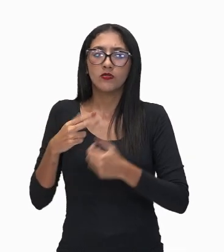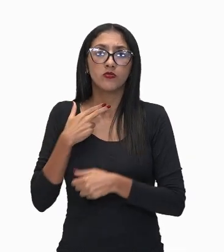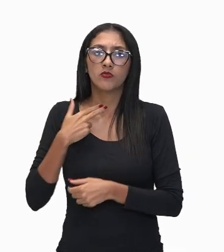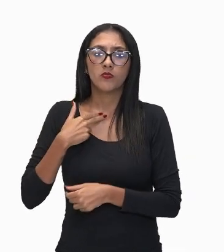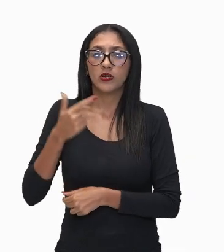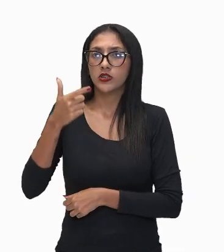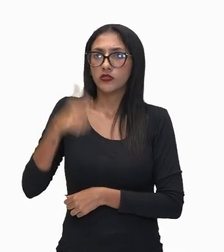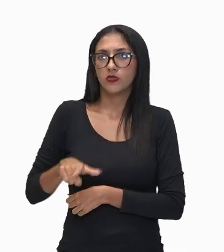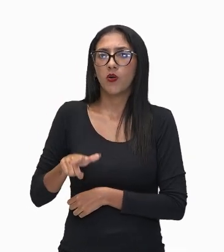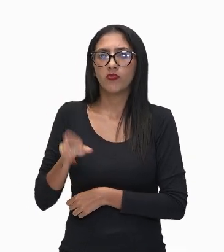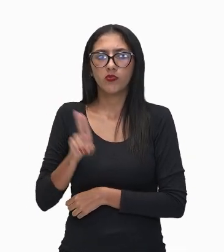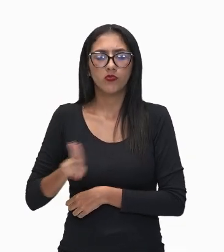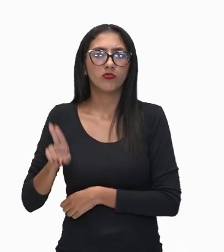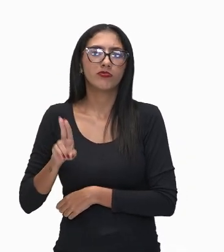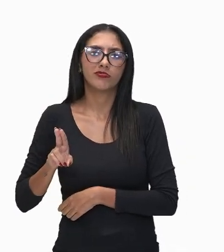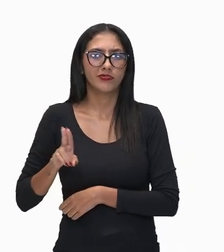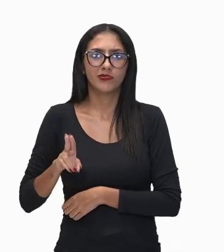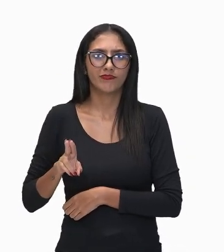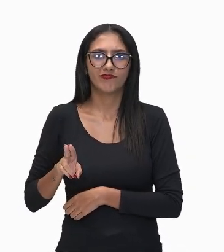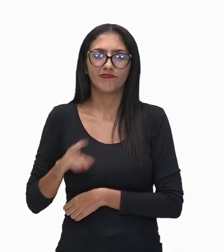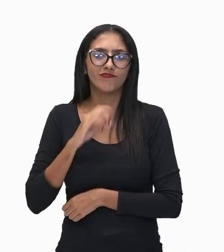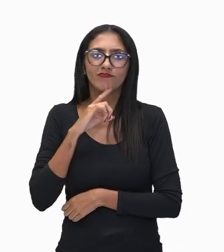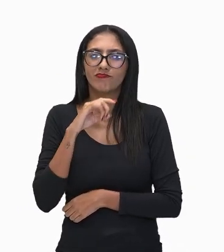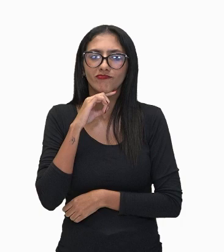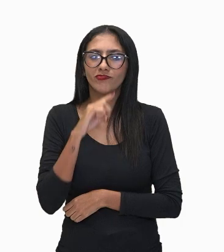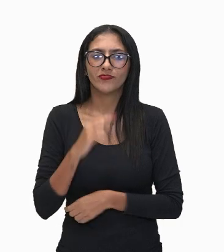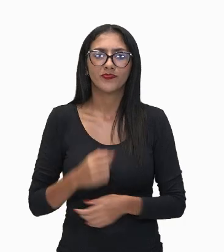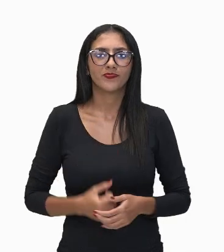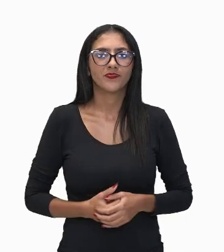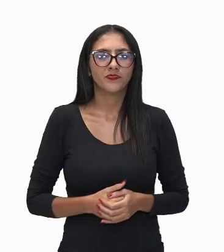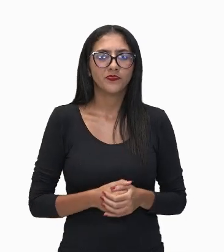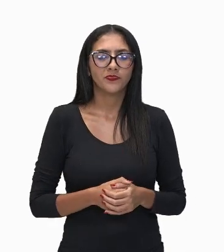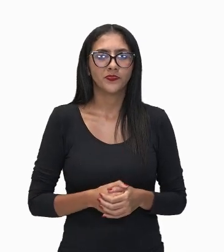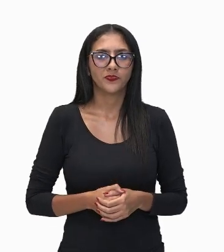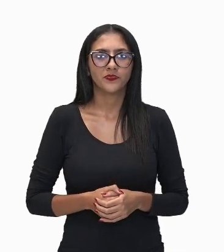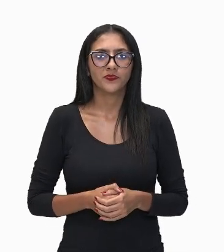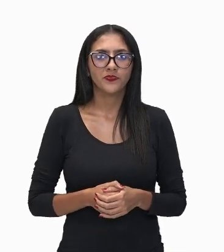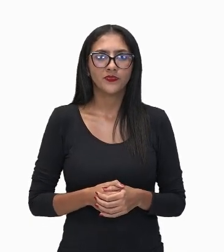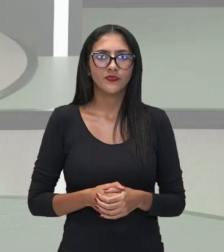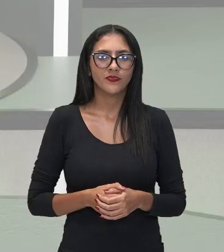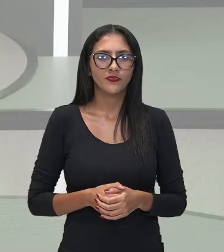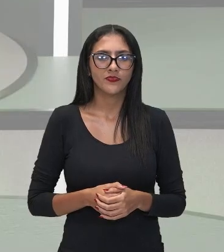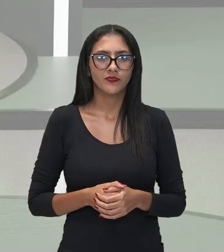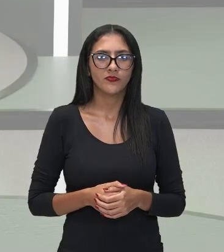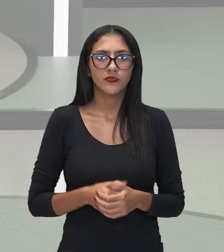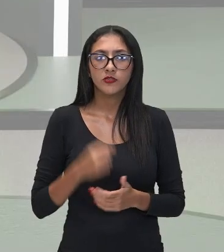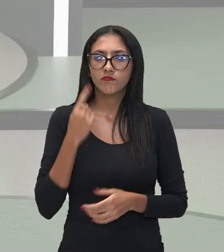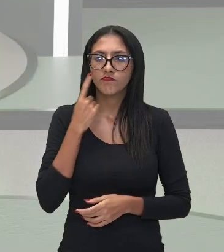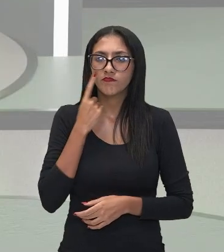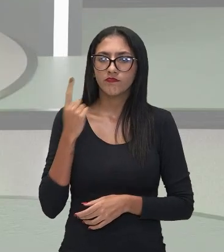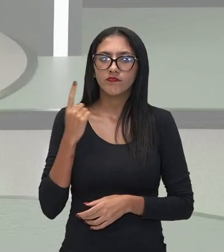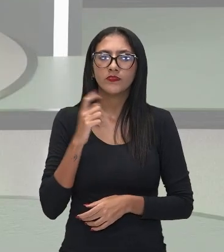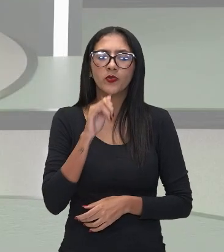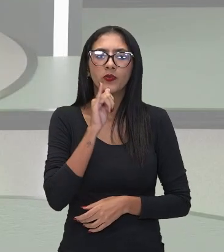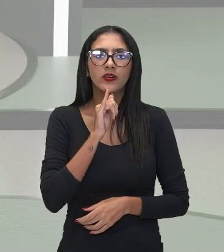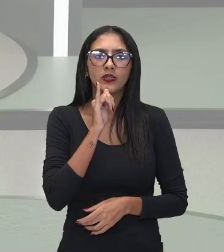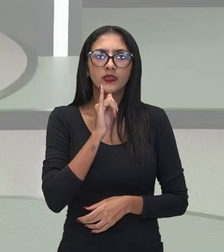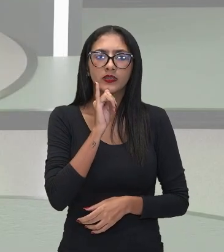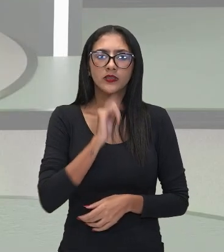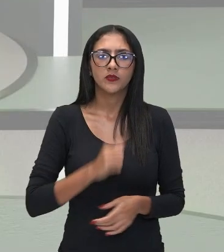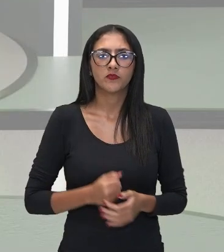ou remoldados novamente, ok? E aqui nós temos alguns exemplos